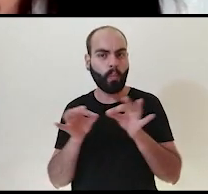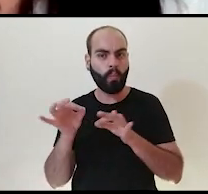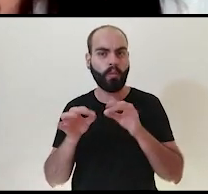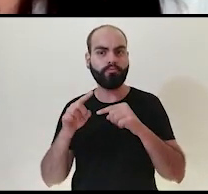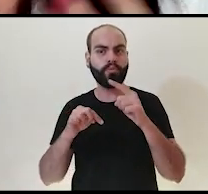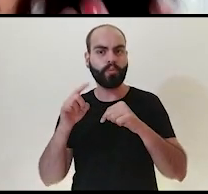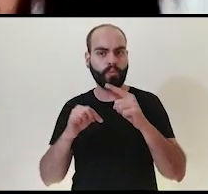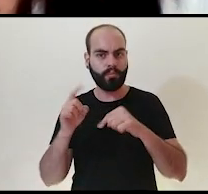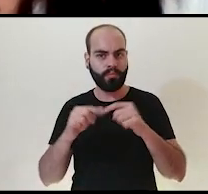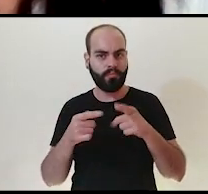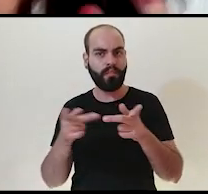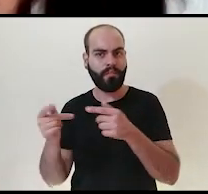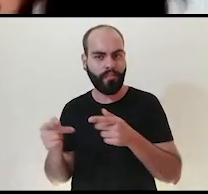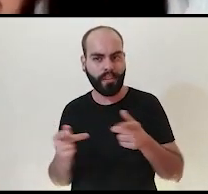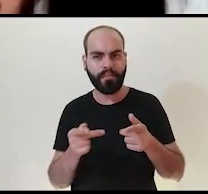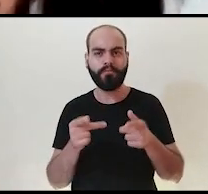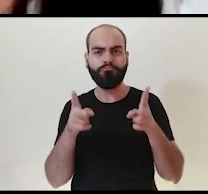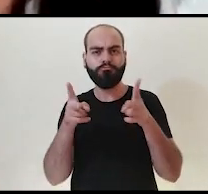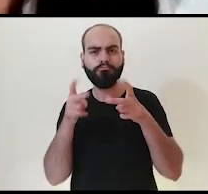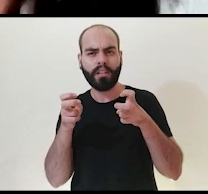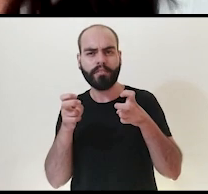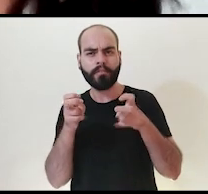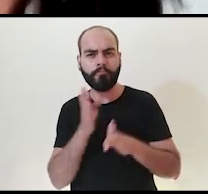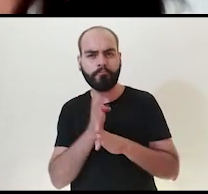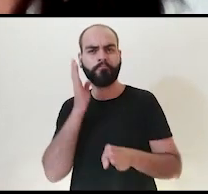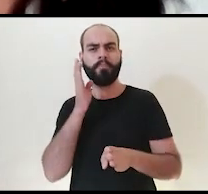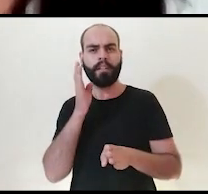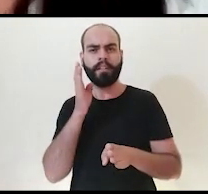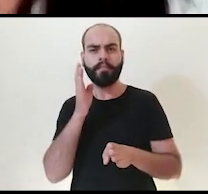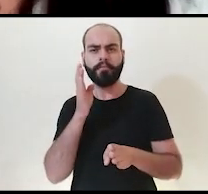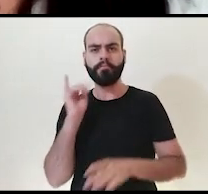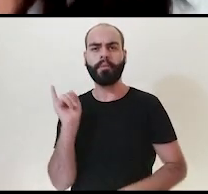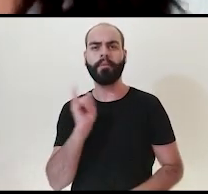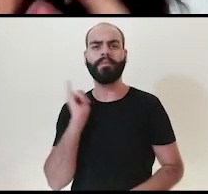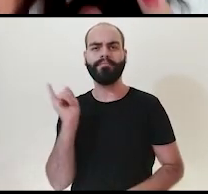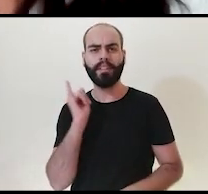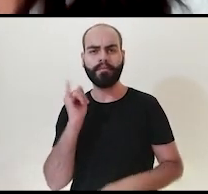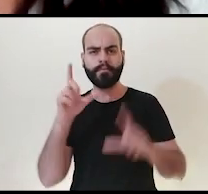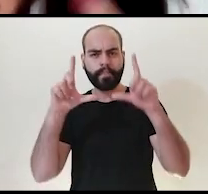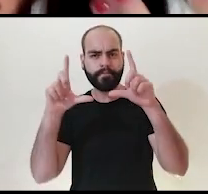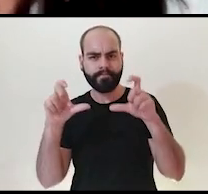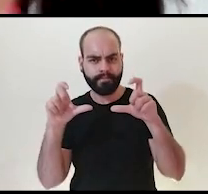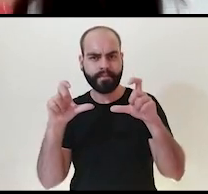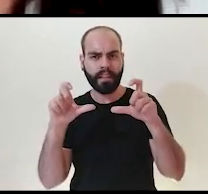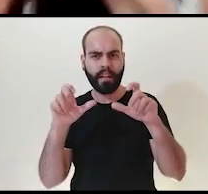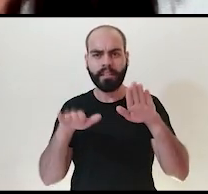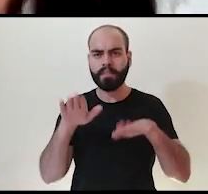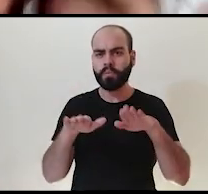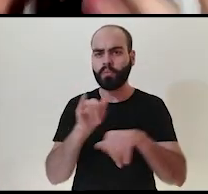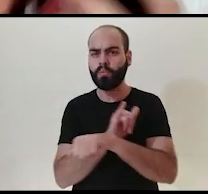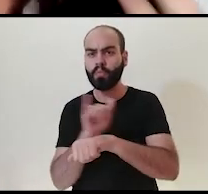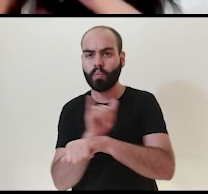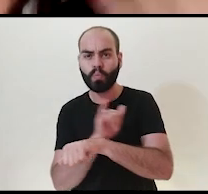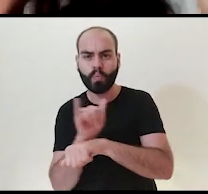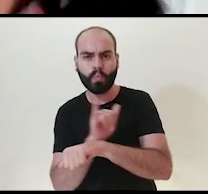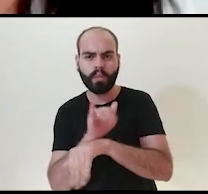clientes, então eu percebo o impacto que a imagem tem. Muitas vezes uma estratégia adotada que